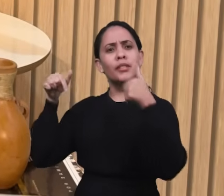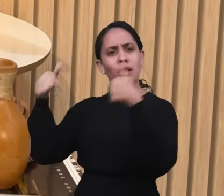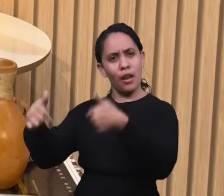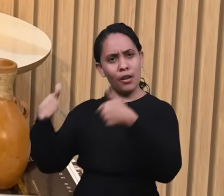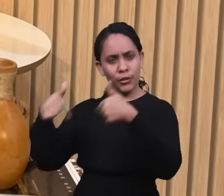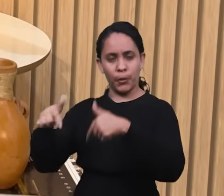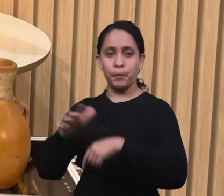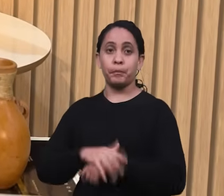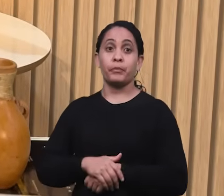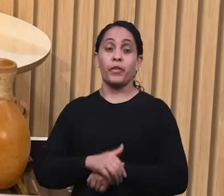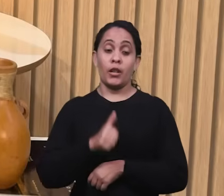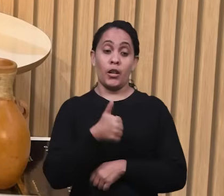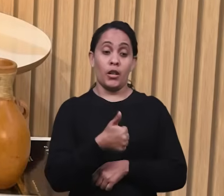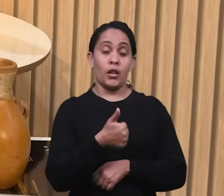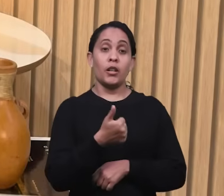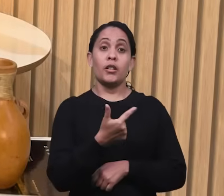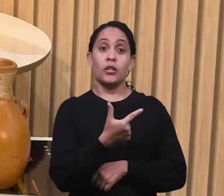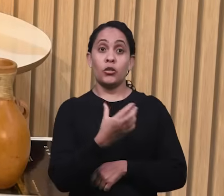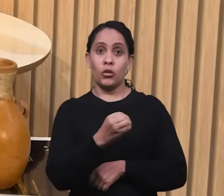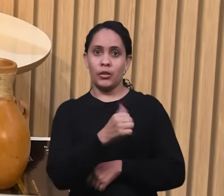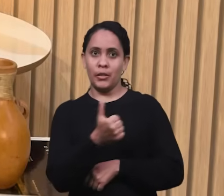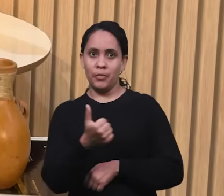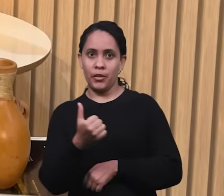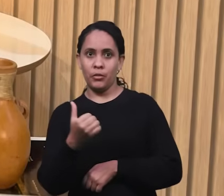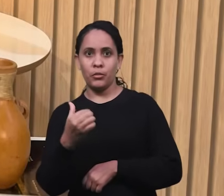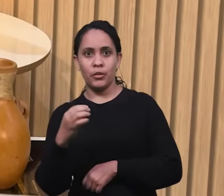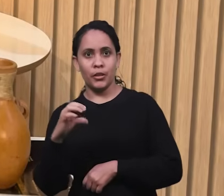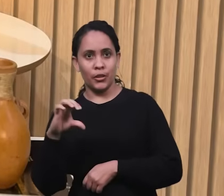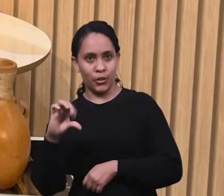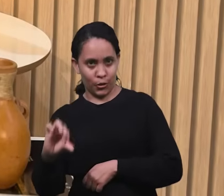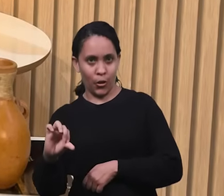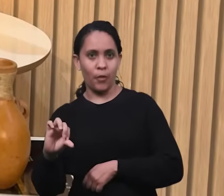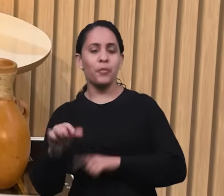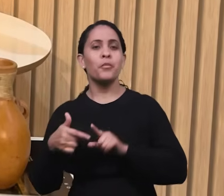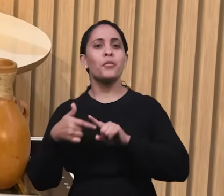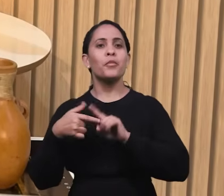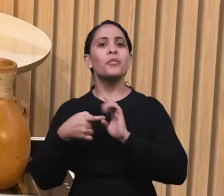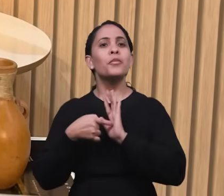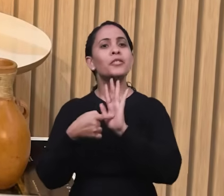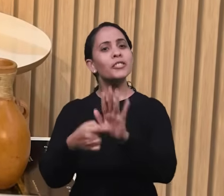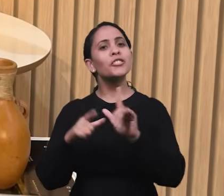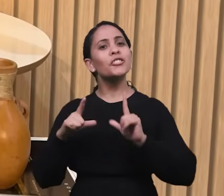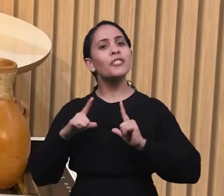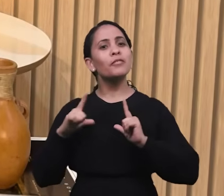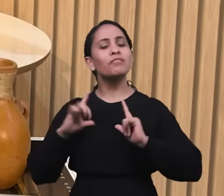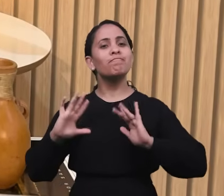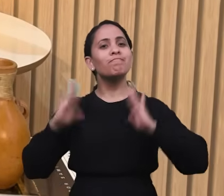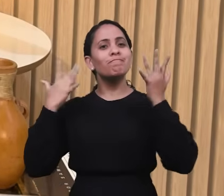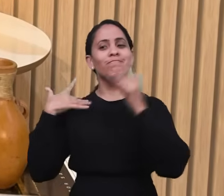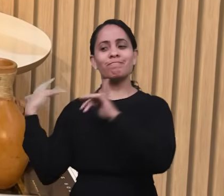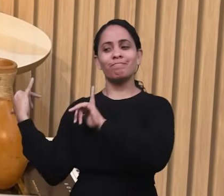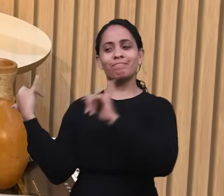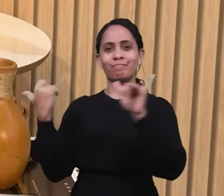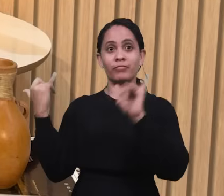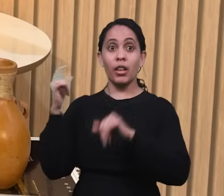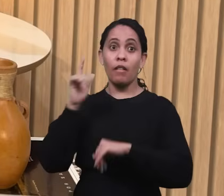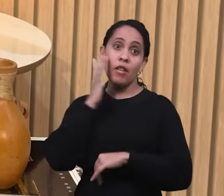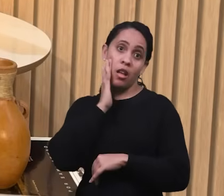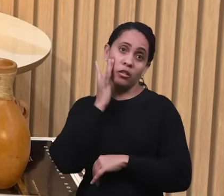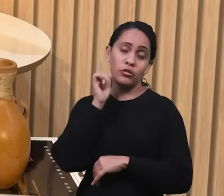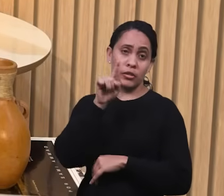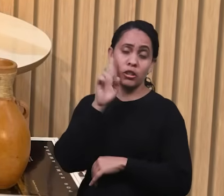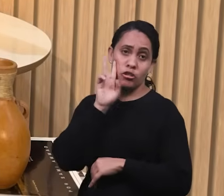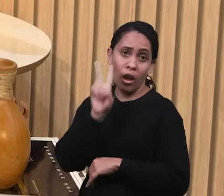2019 nós tivemos um evento chamado Trombetas e Festas. Talvez você já tenha ouvido falar desse